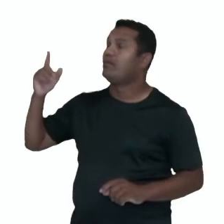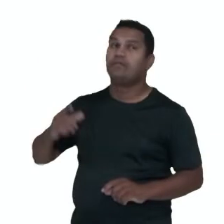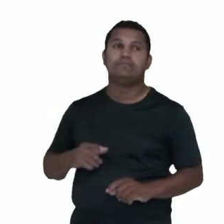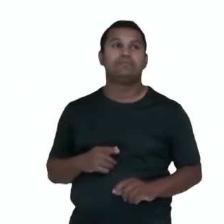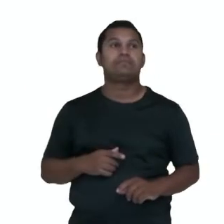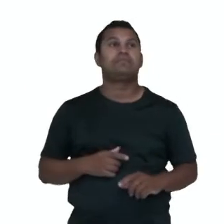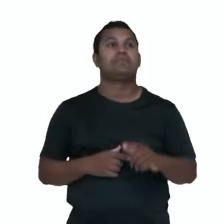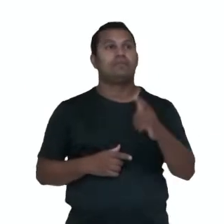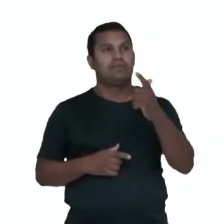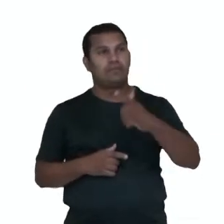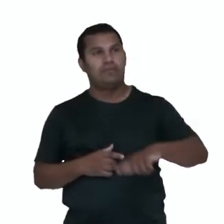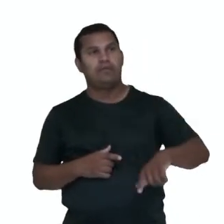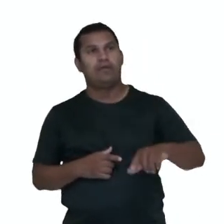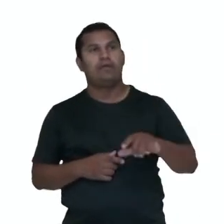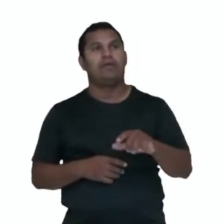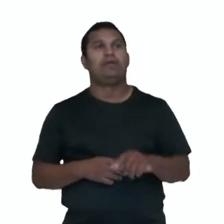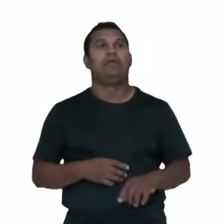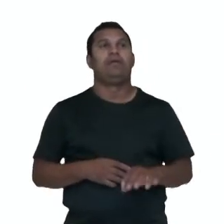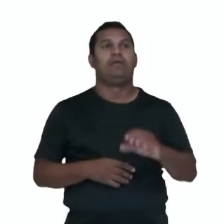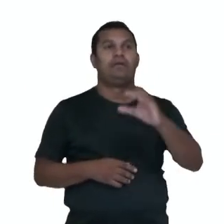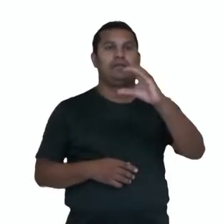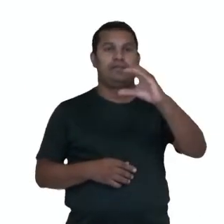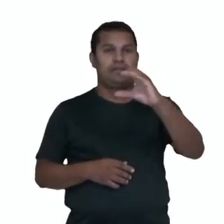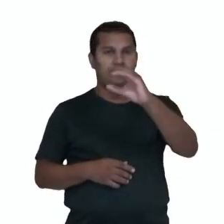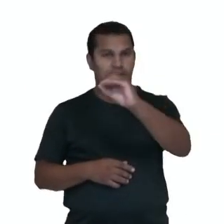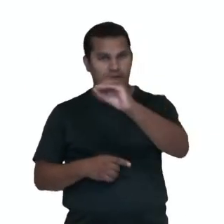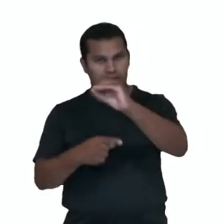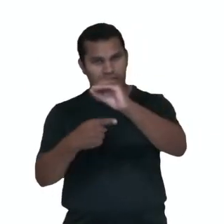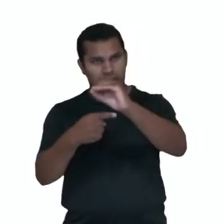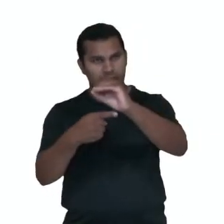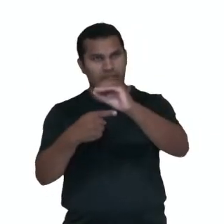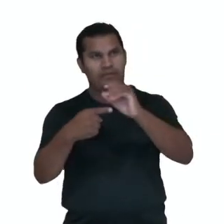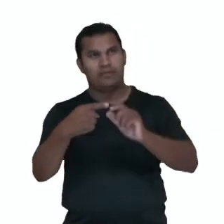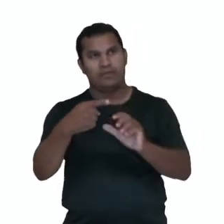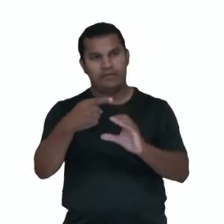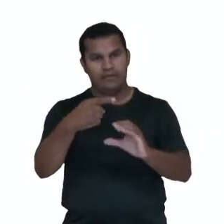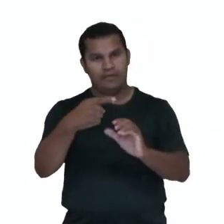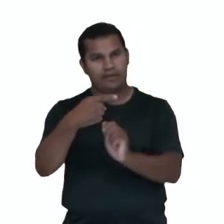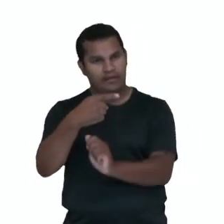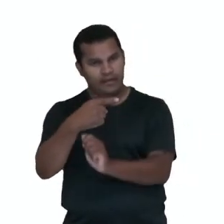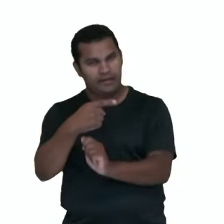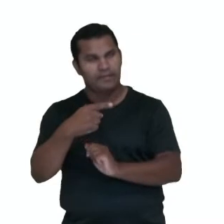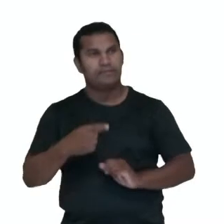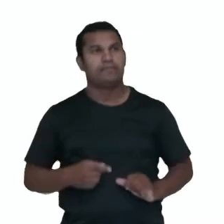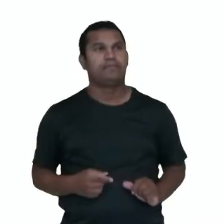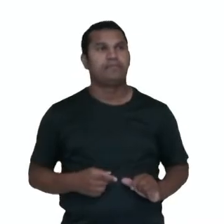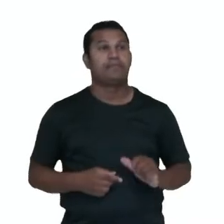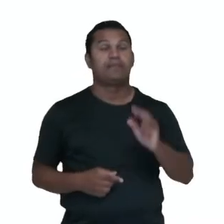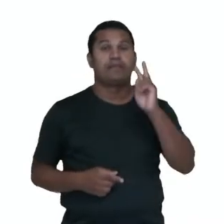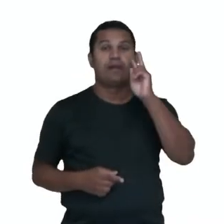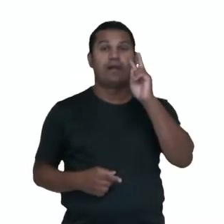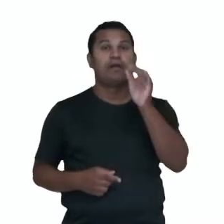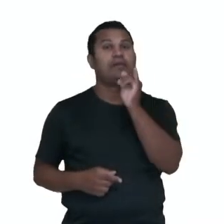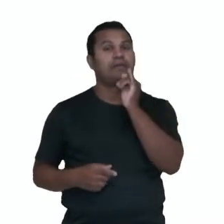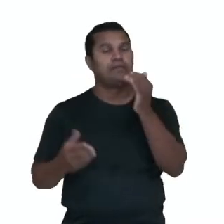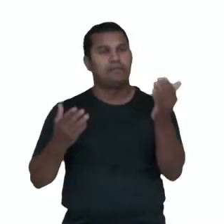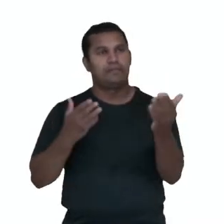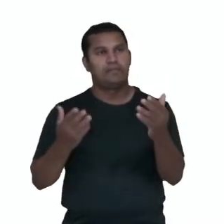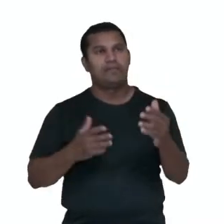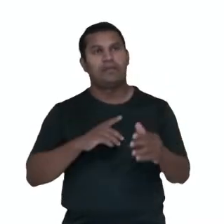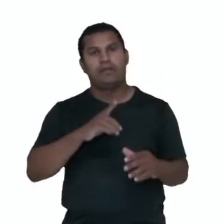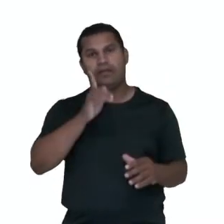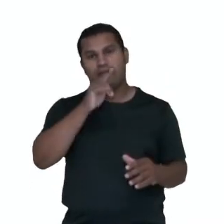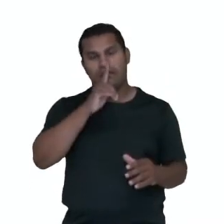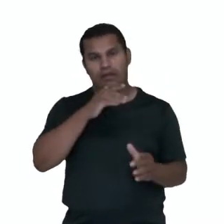triângulo, a gente localiza dessa forma. Agora, numa contextualização, aqui eu tenho a travessia de um lago, né? De um lado para